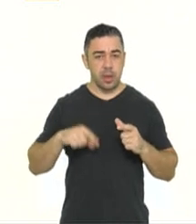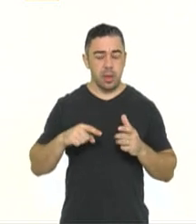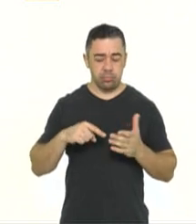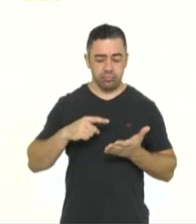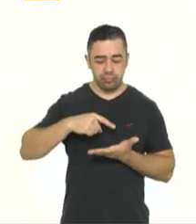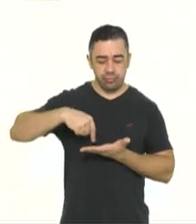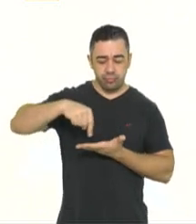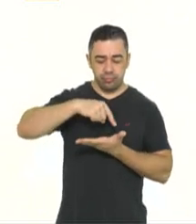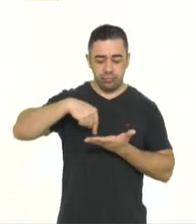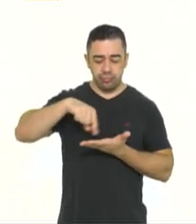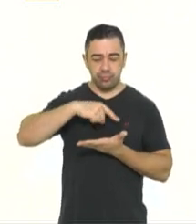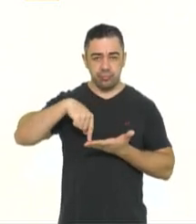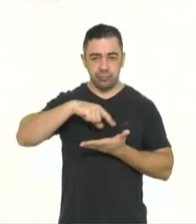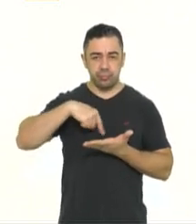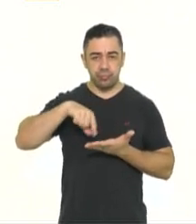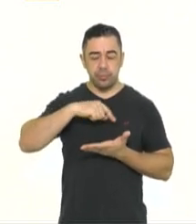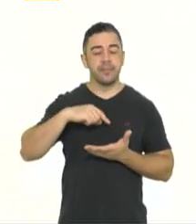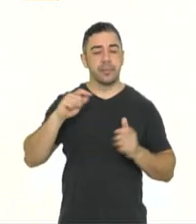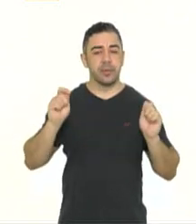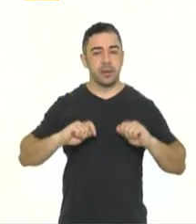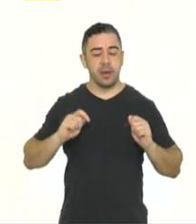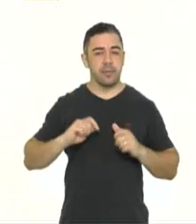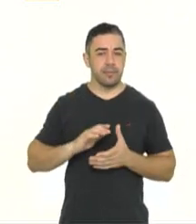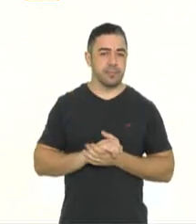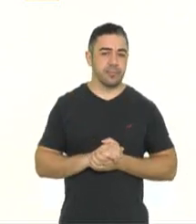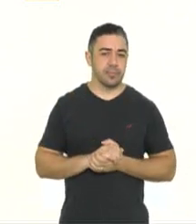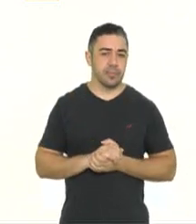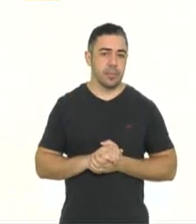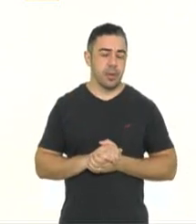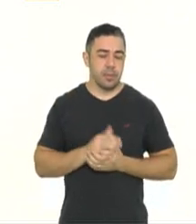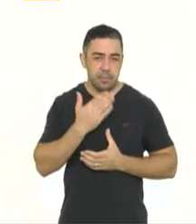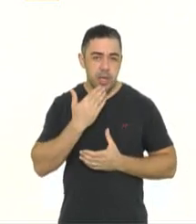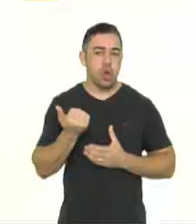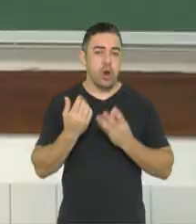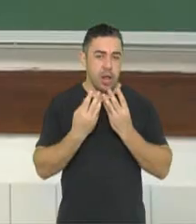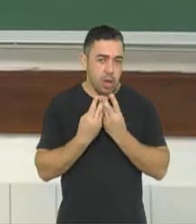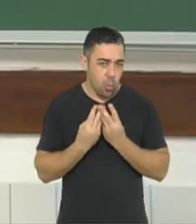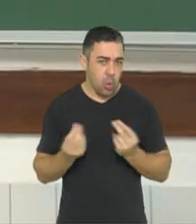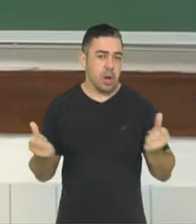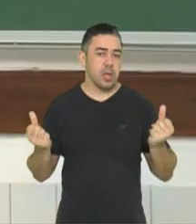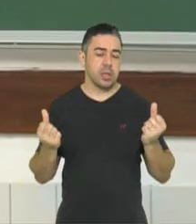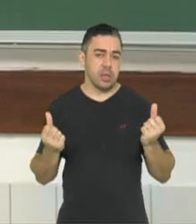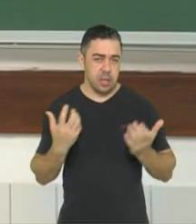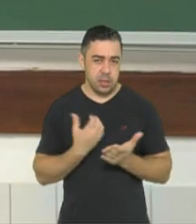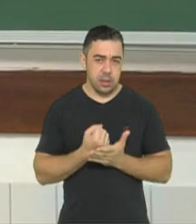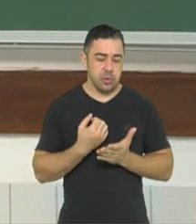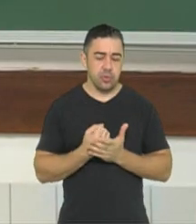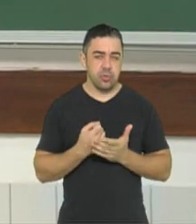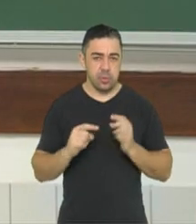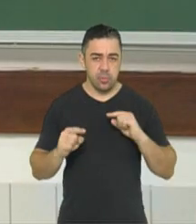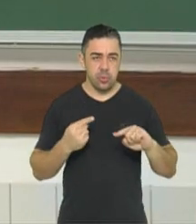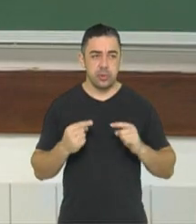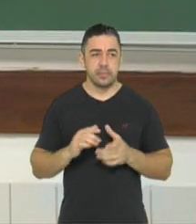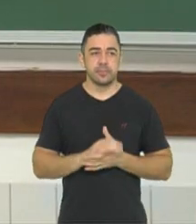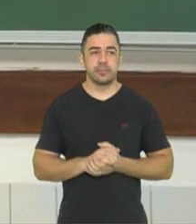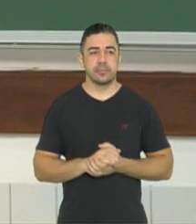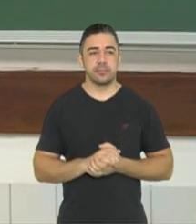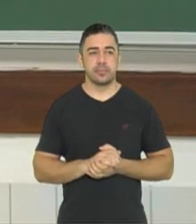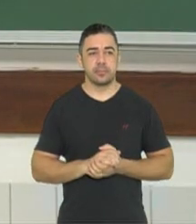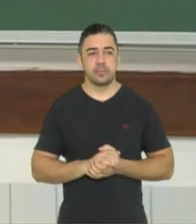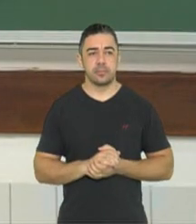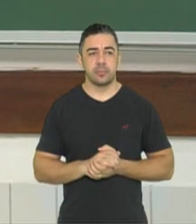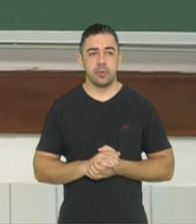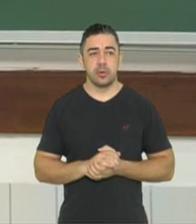leitura a laser. Então, também aumentando bastante a qualidade das gravações, certo? Ah,